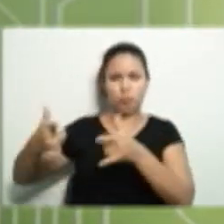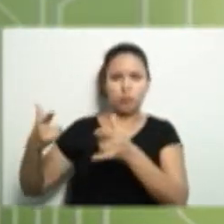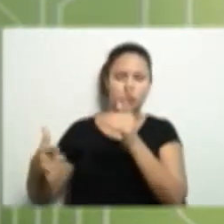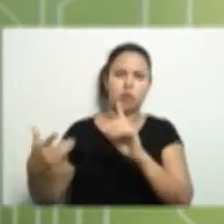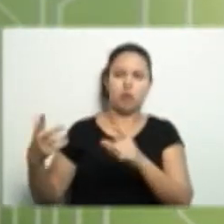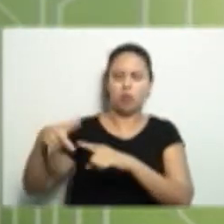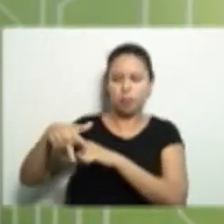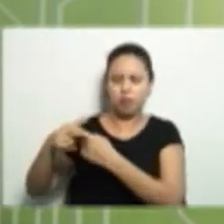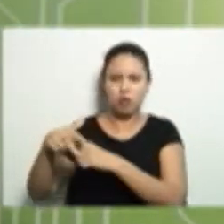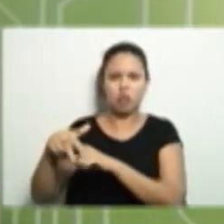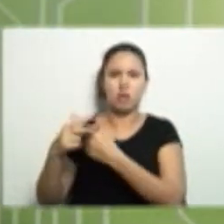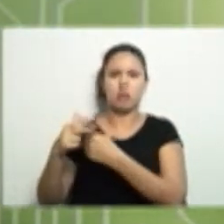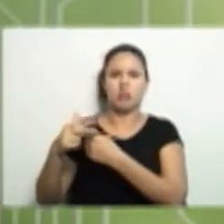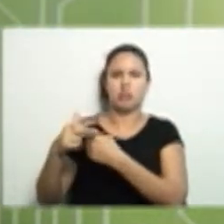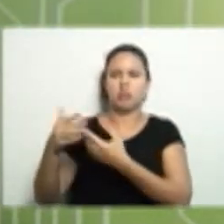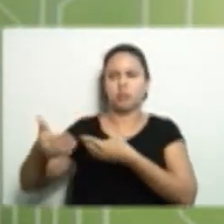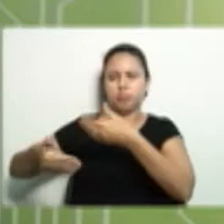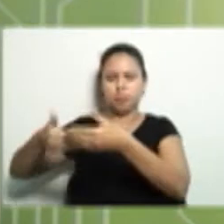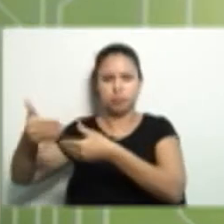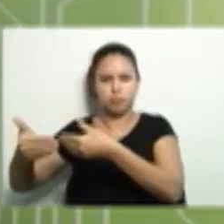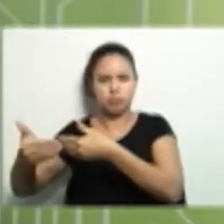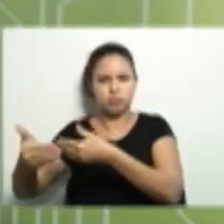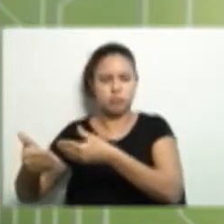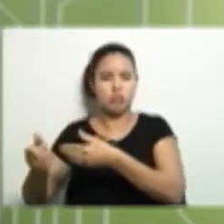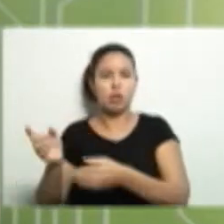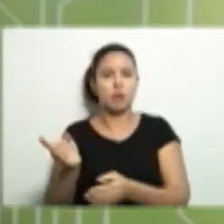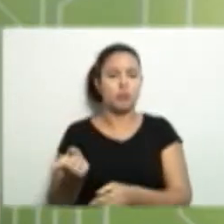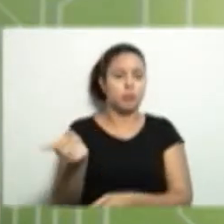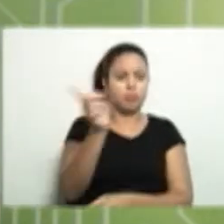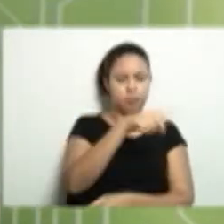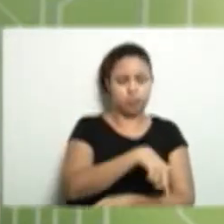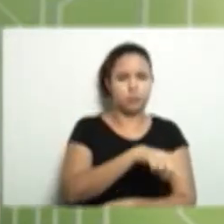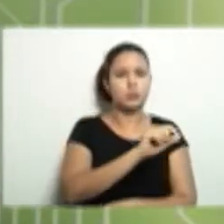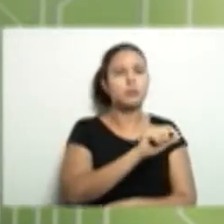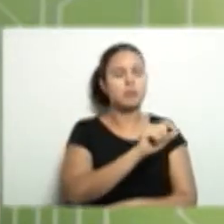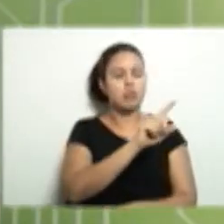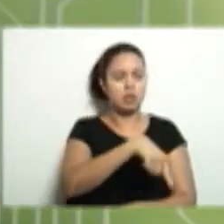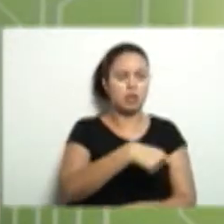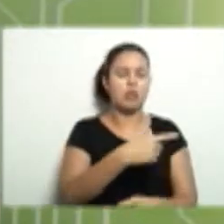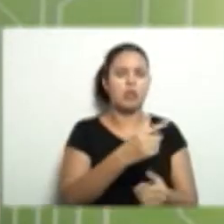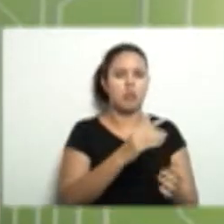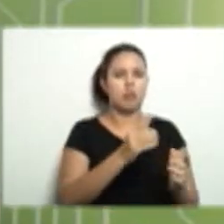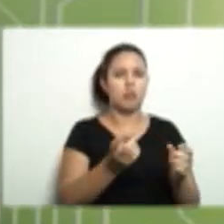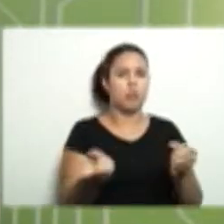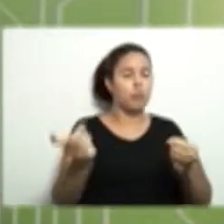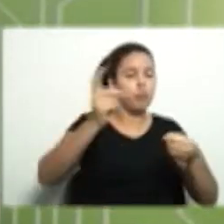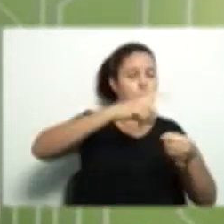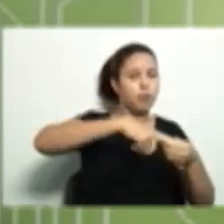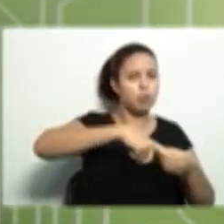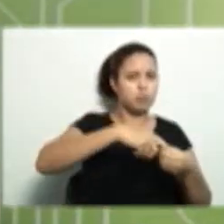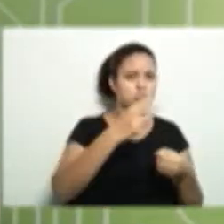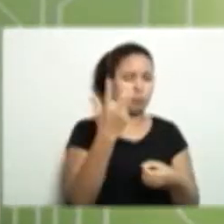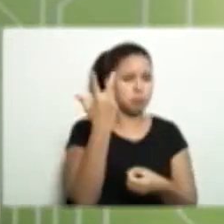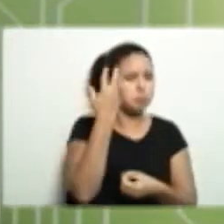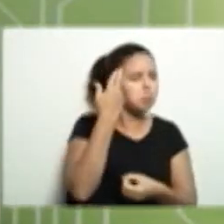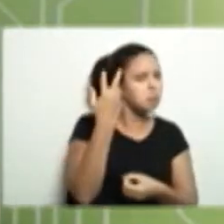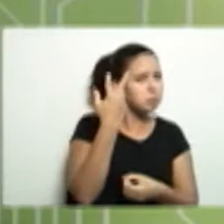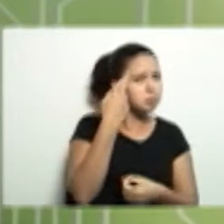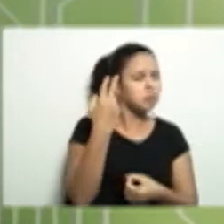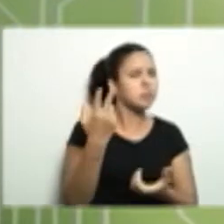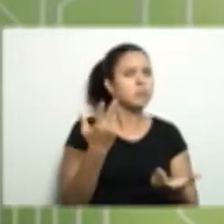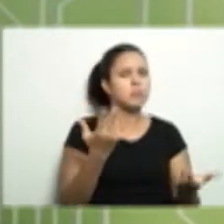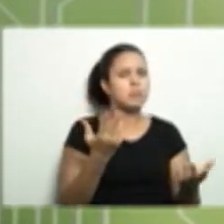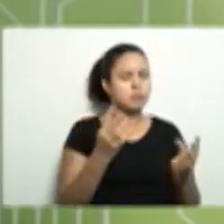equipamentos, de industrialização. Do outro lado, a gente pode ver essa modernização como uma volta para o natural, mas uma atenção